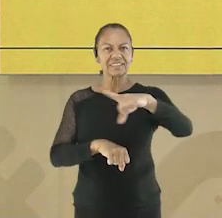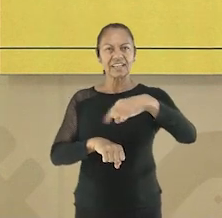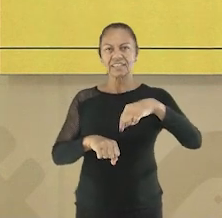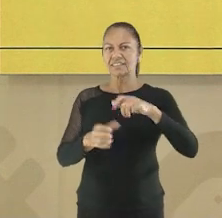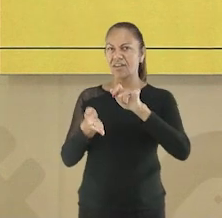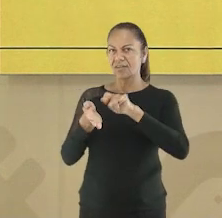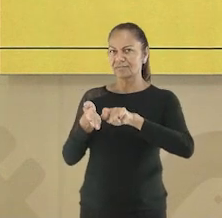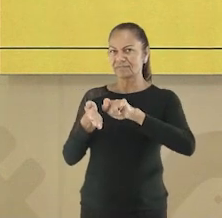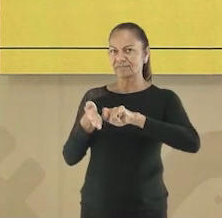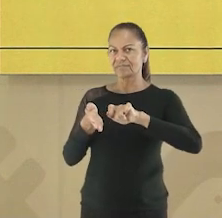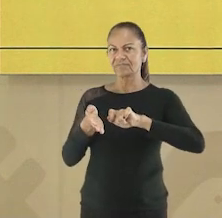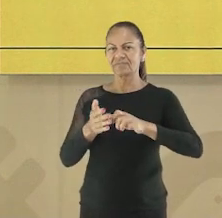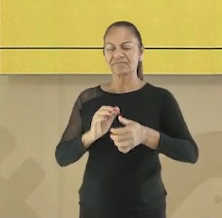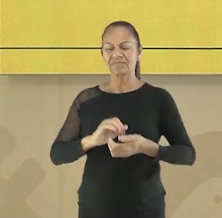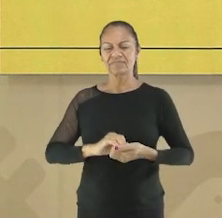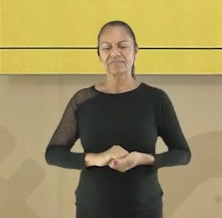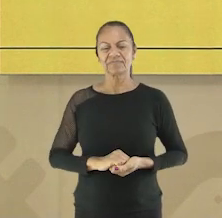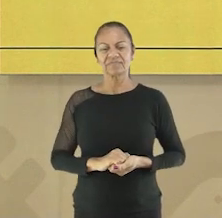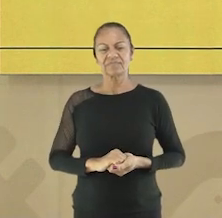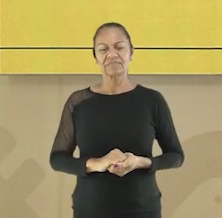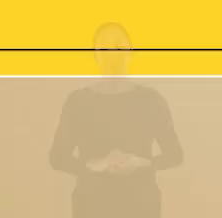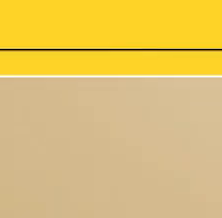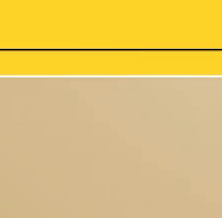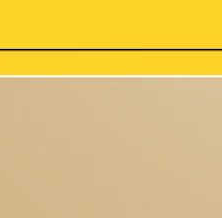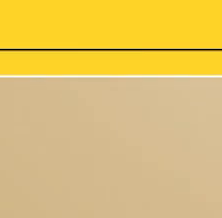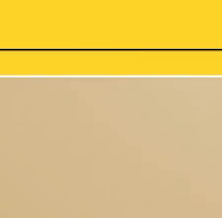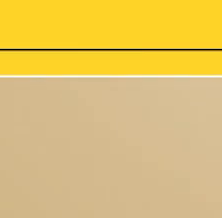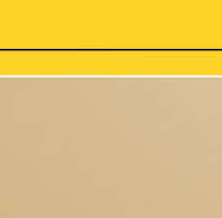9966-10143. Vou dar um tempinho para vocês copiarem.